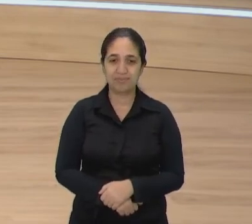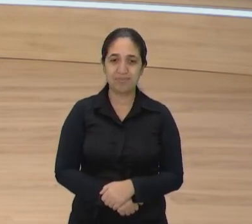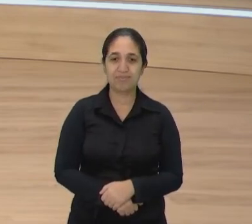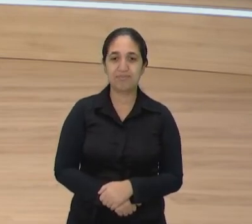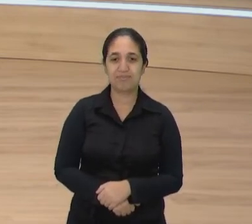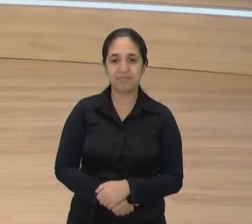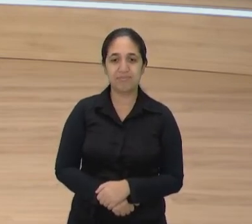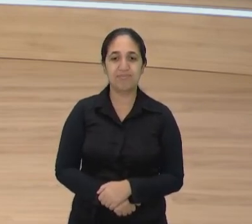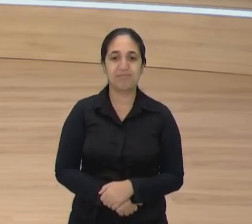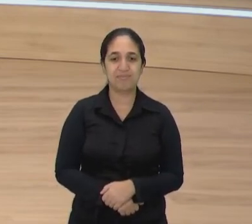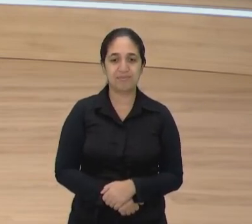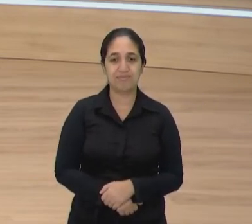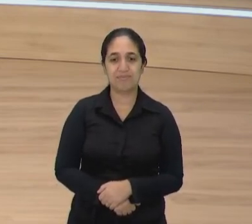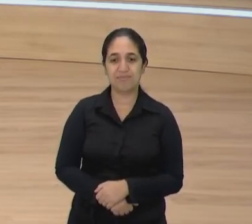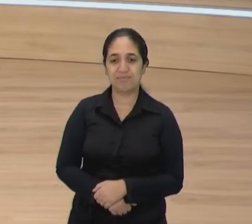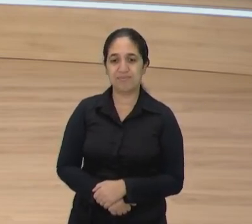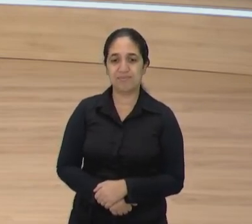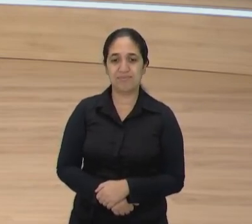E foi.